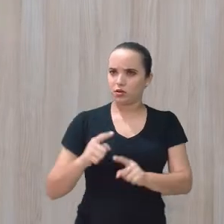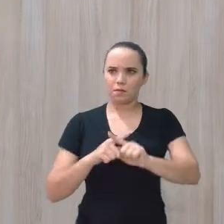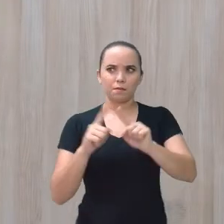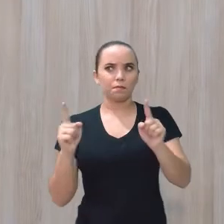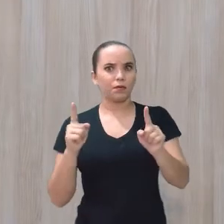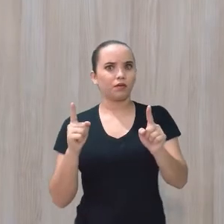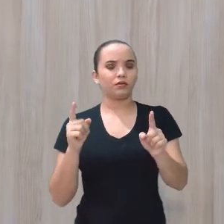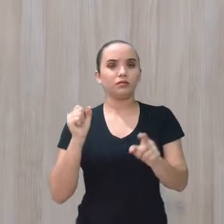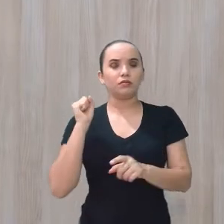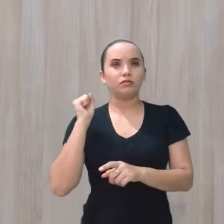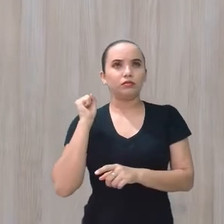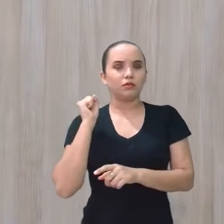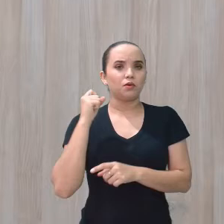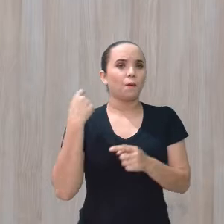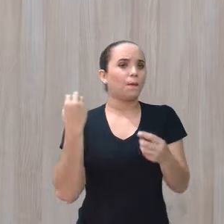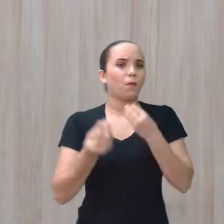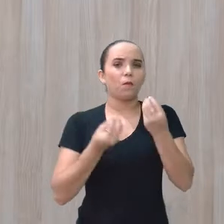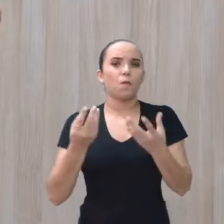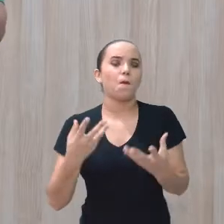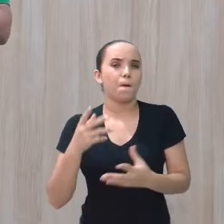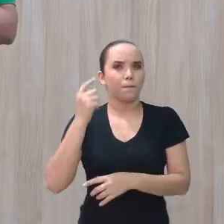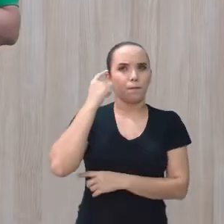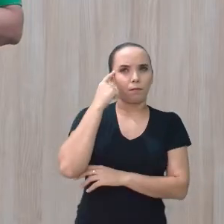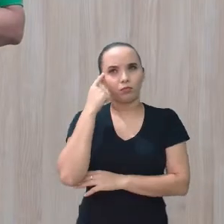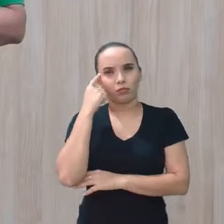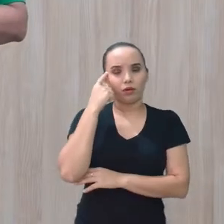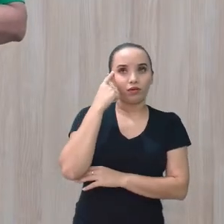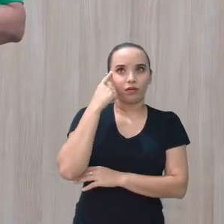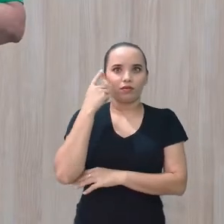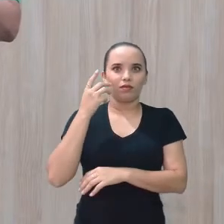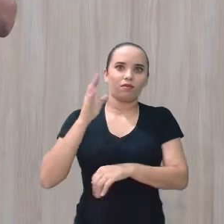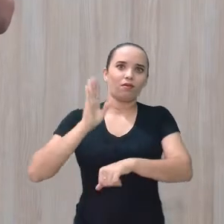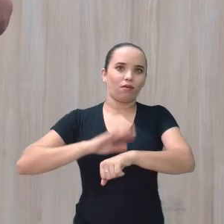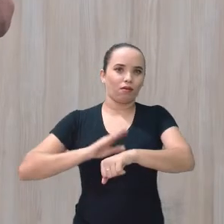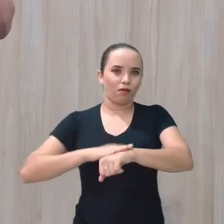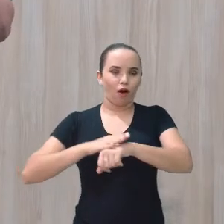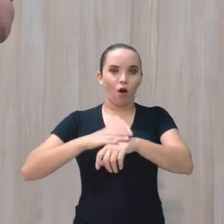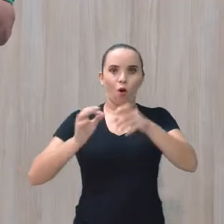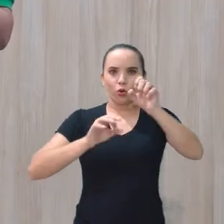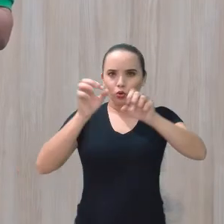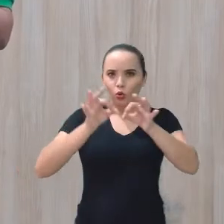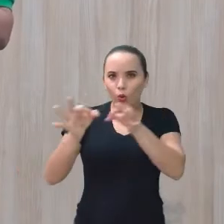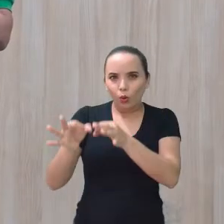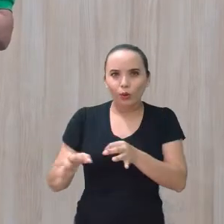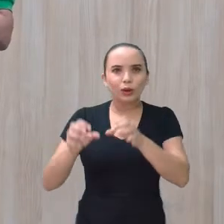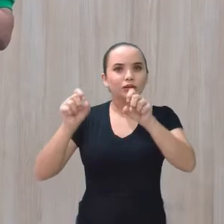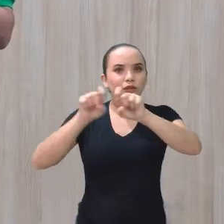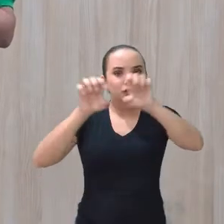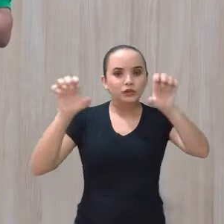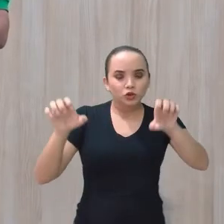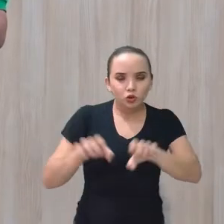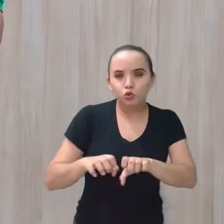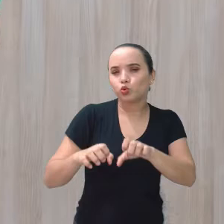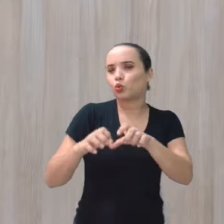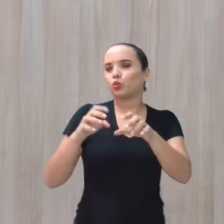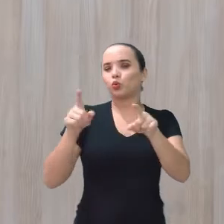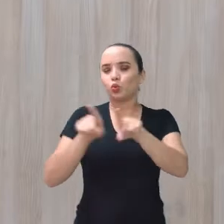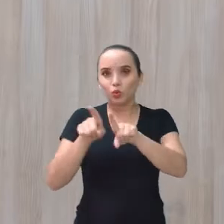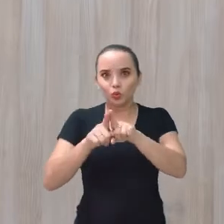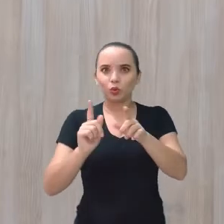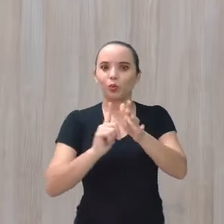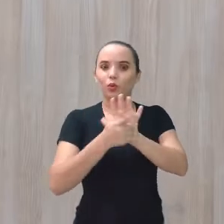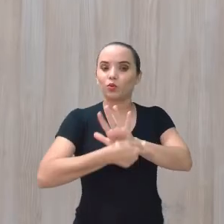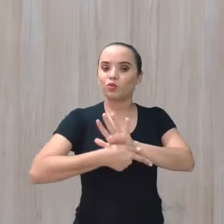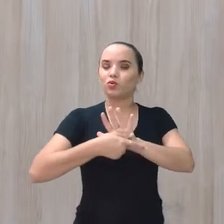não pensar como estruturar uma manchete, né? Como organizar, trabalhar esse gênero logo